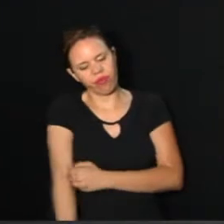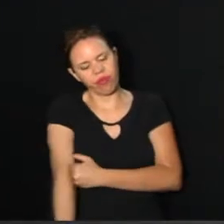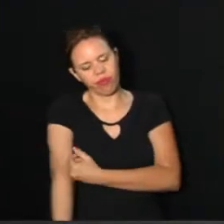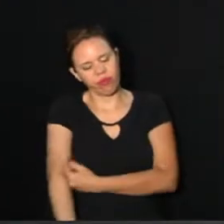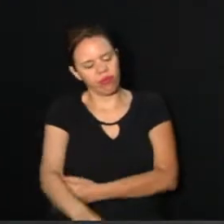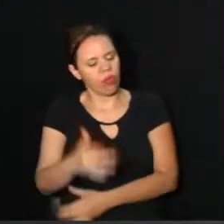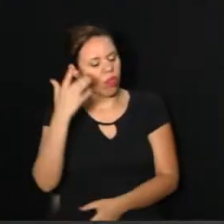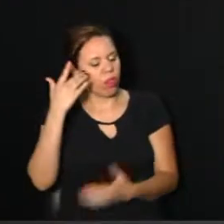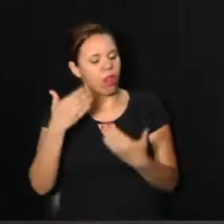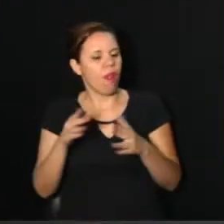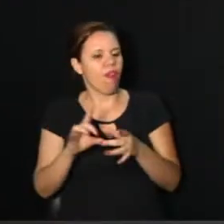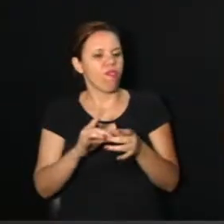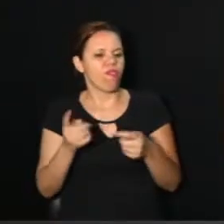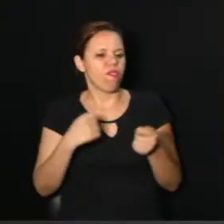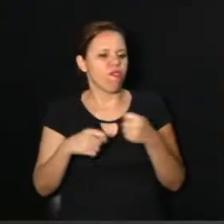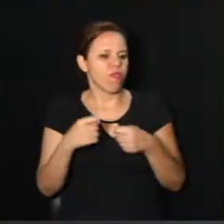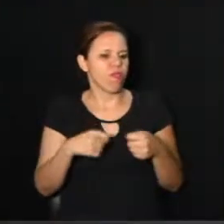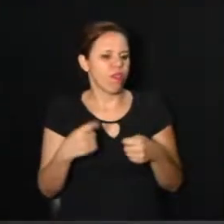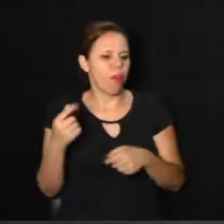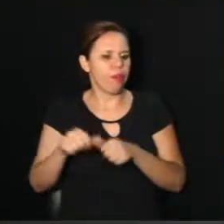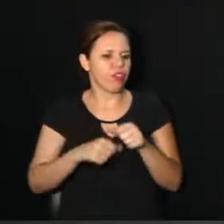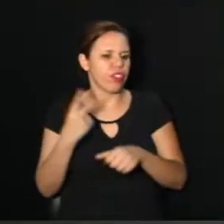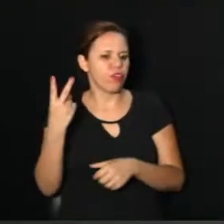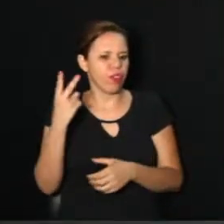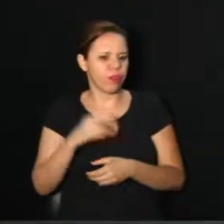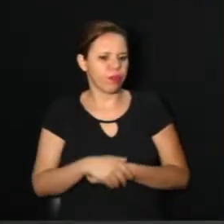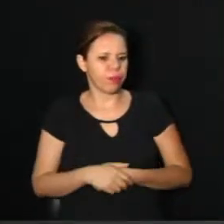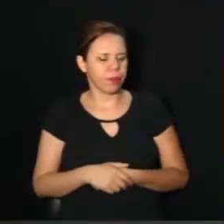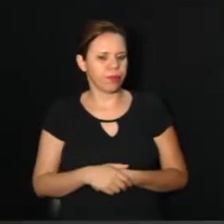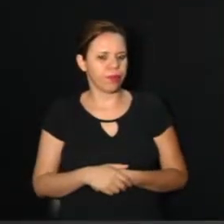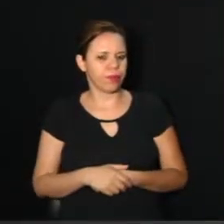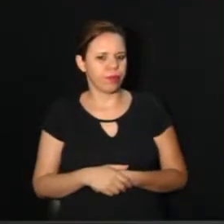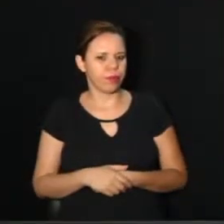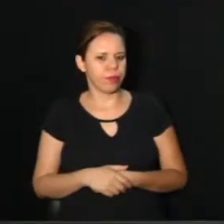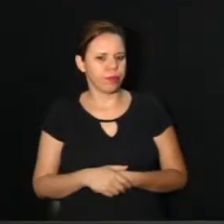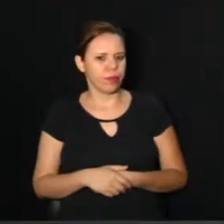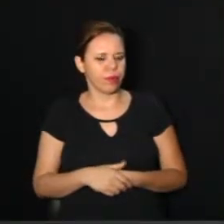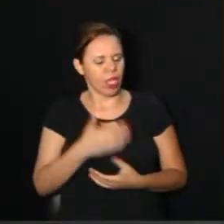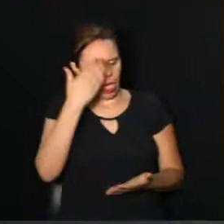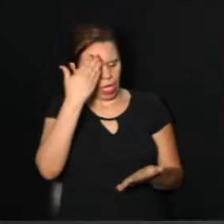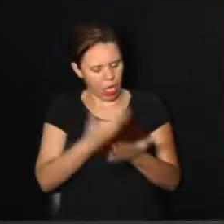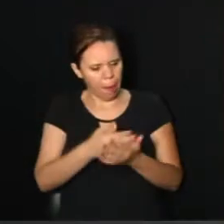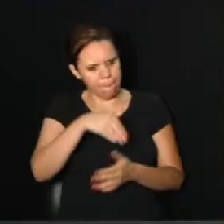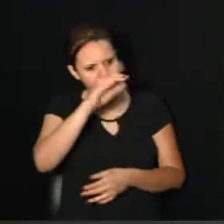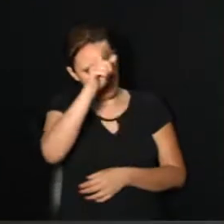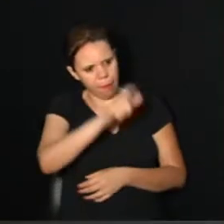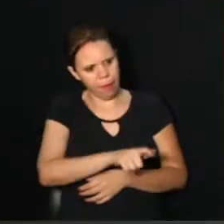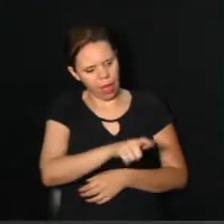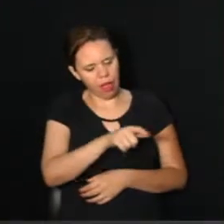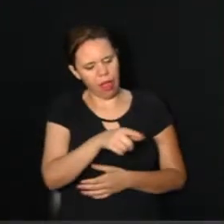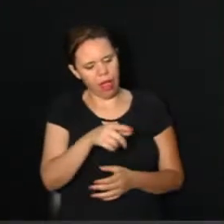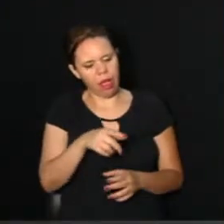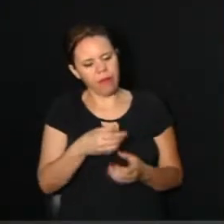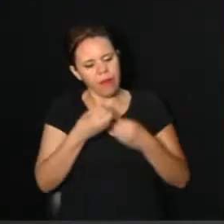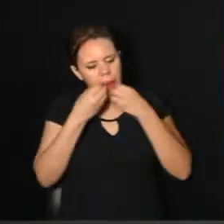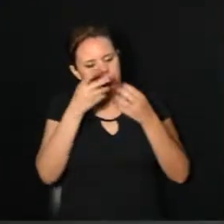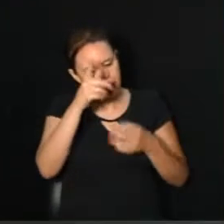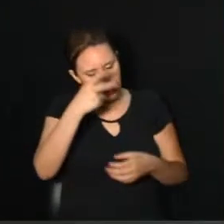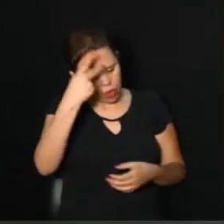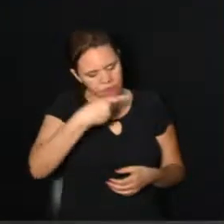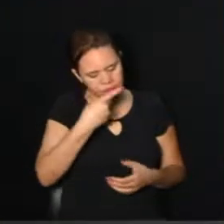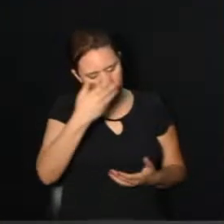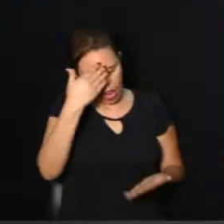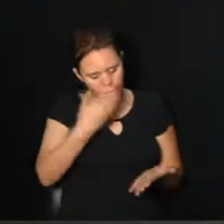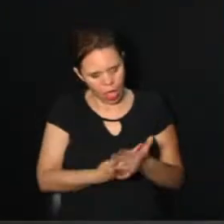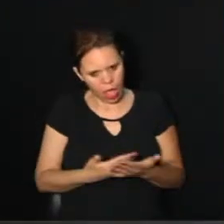a liberdade econômica como uma modificação de valores, tá? De crer mais na palavra do empreendedor, e